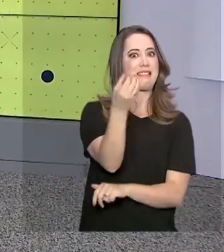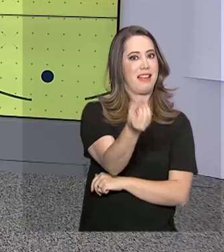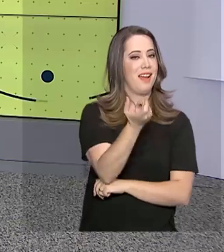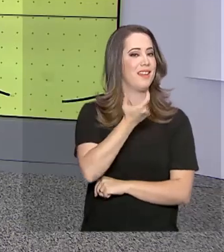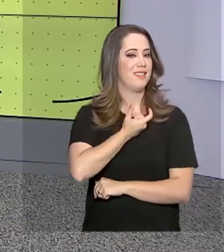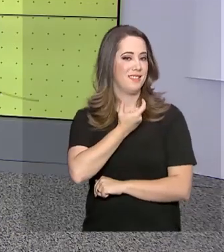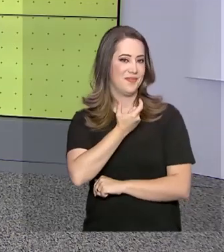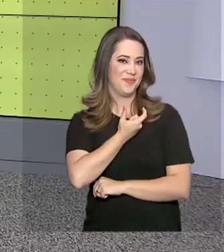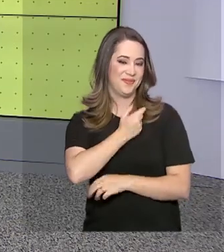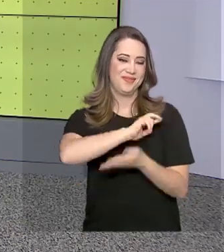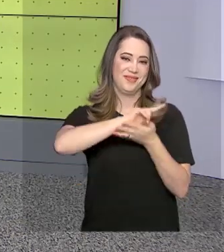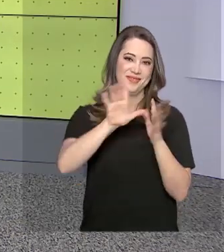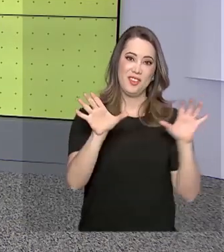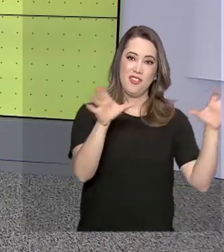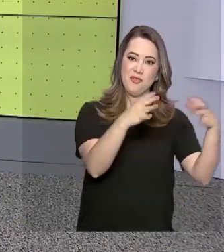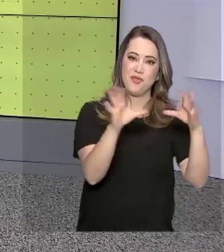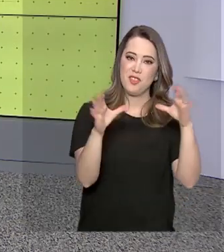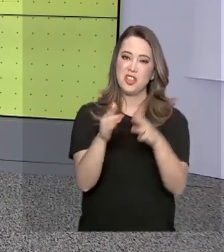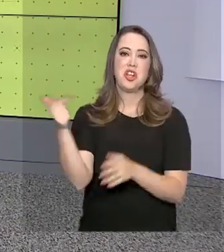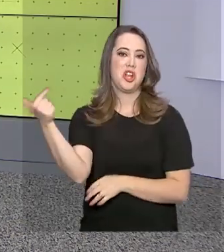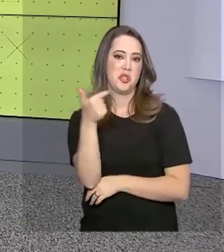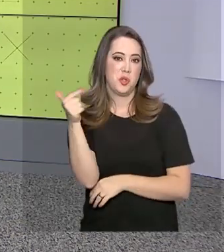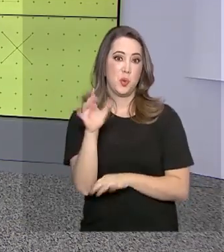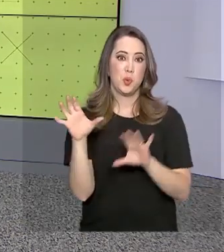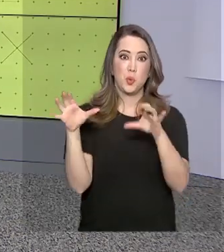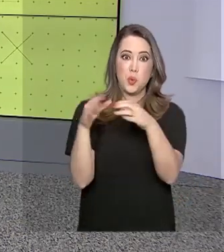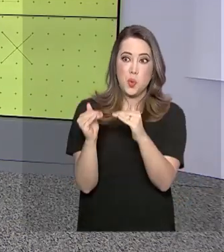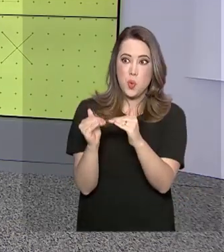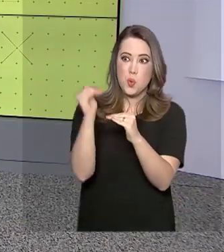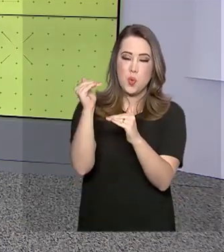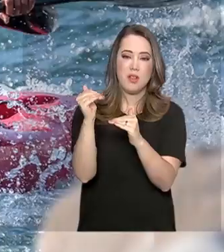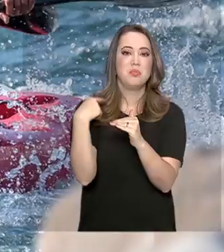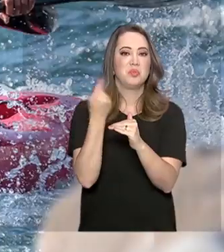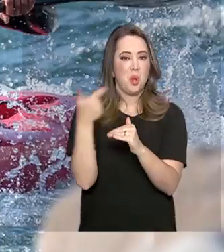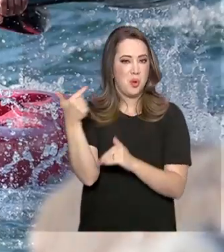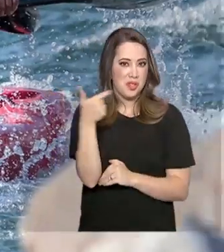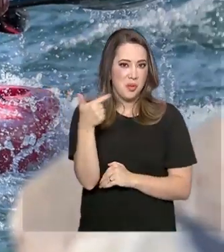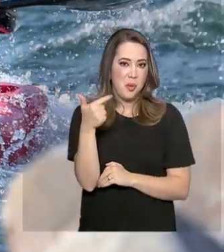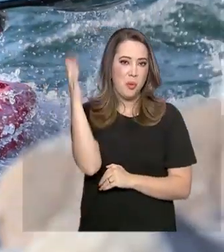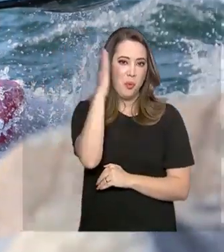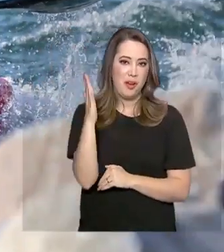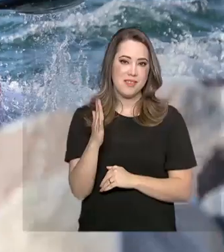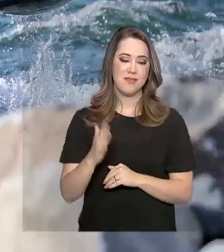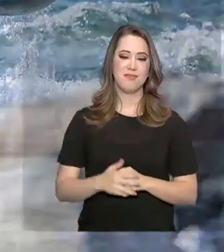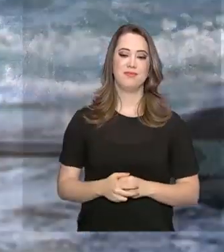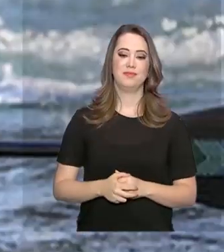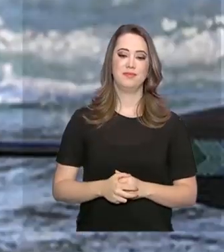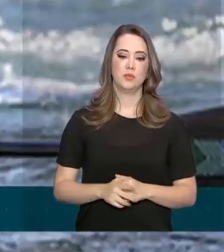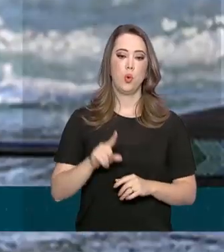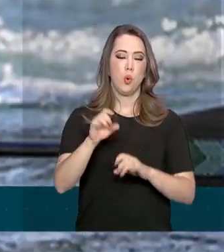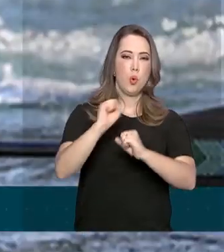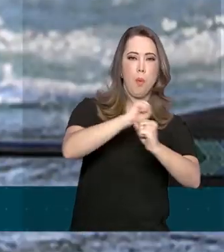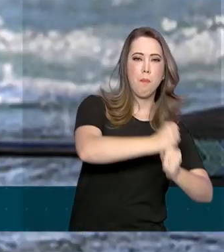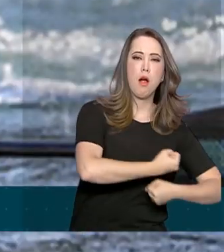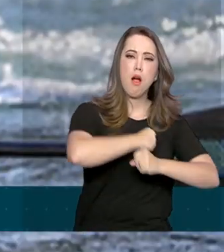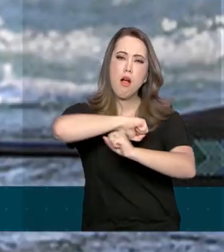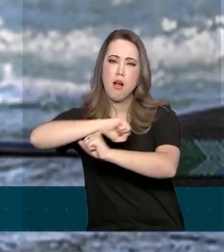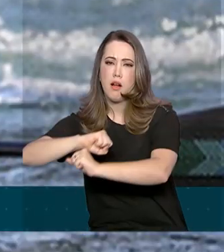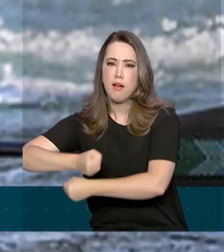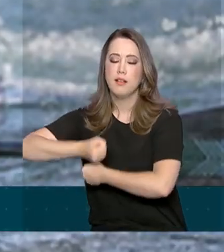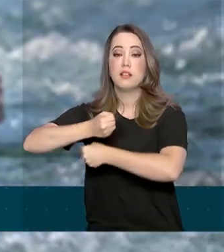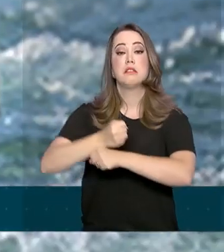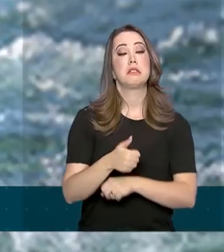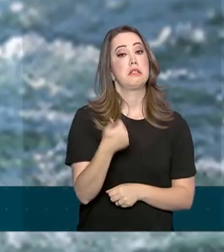modalidades. E já estamos em segundo lugar na competição. A equipe de canoagem 100%,